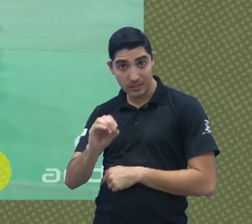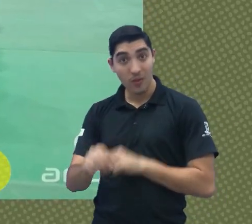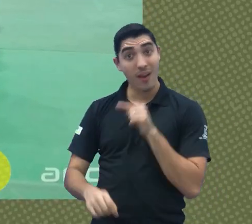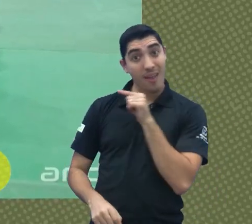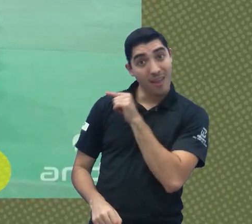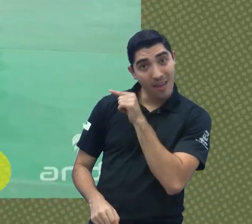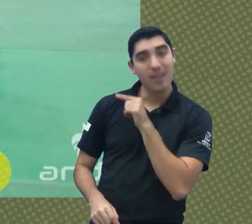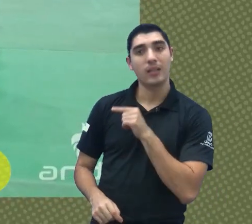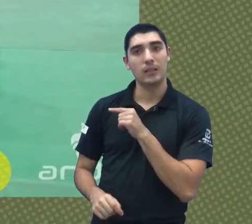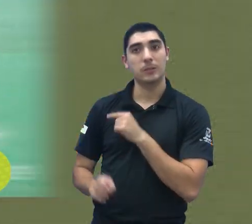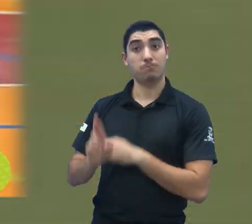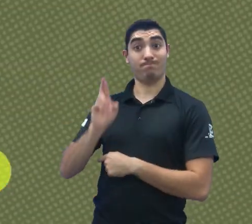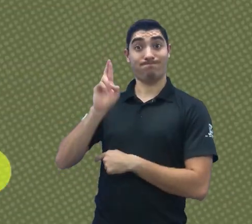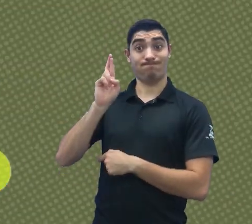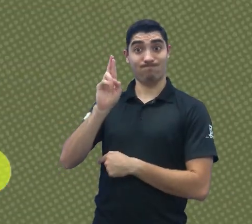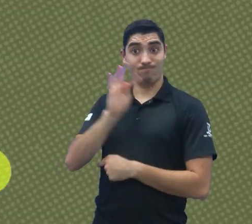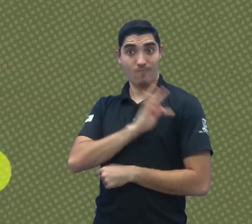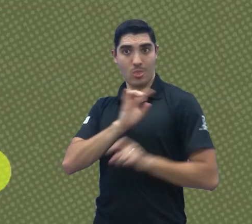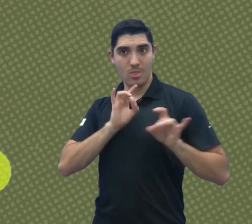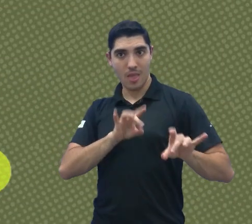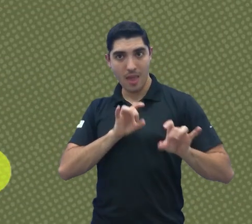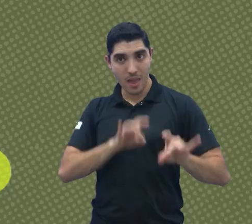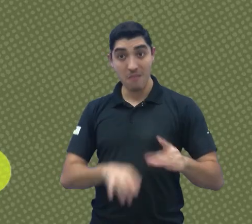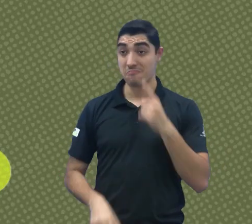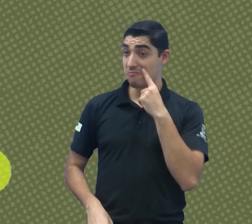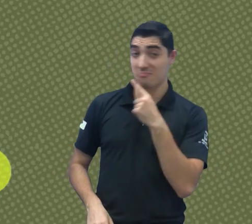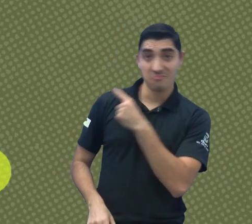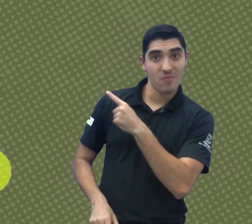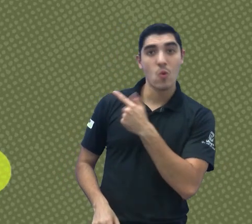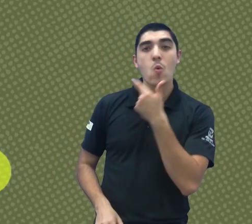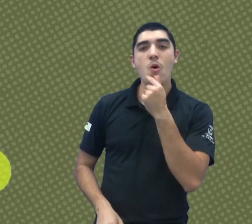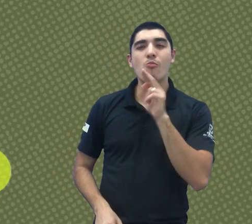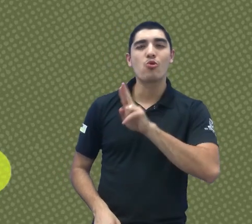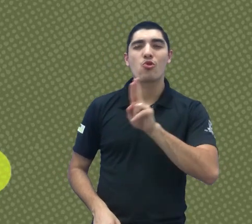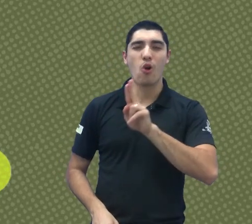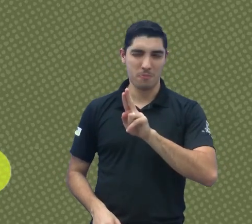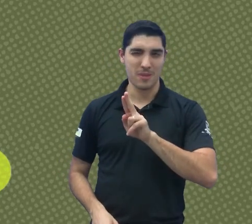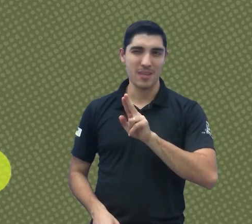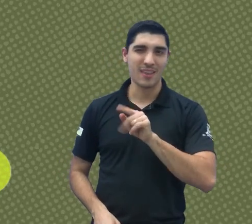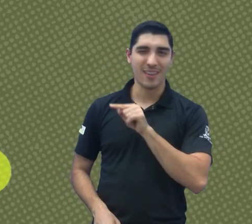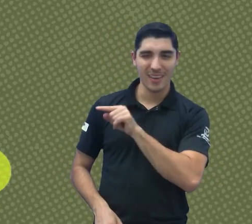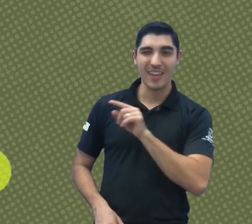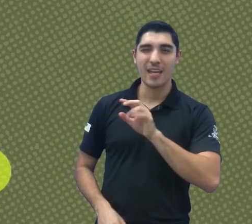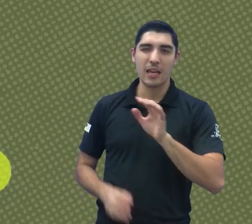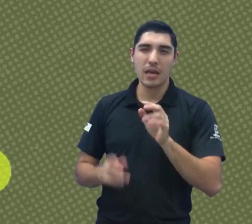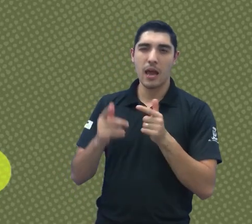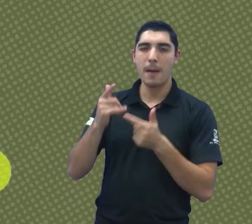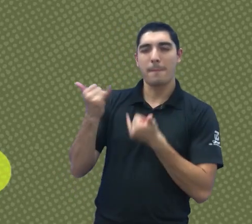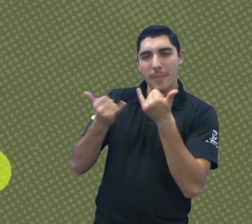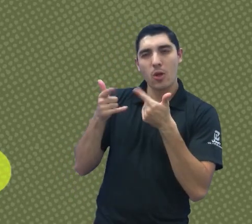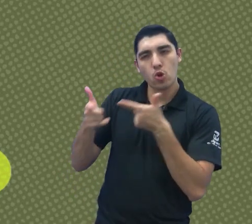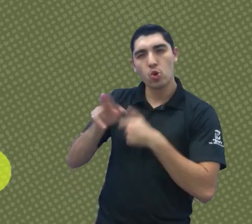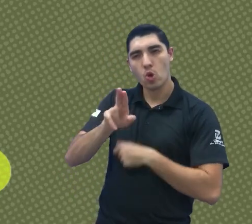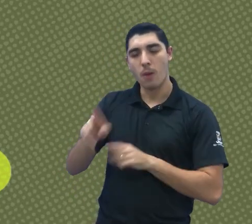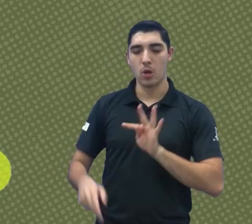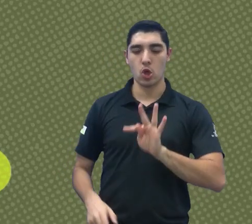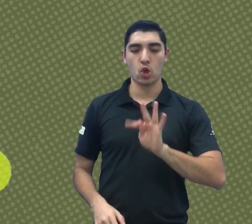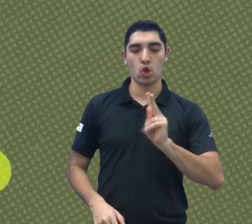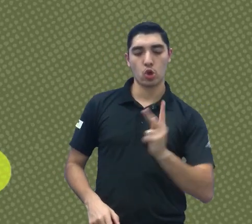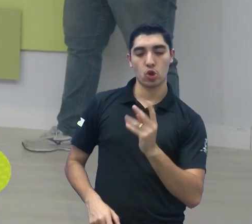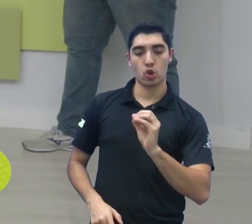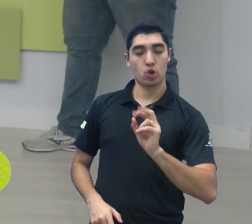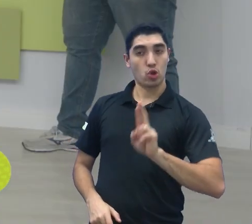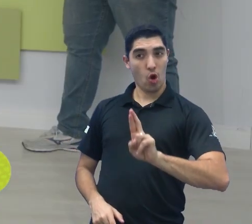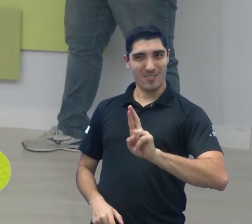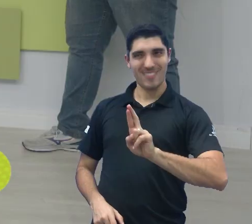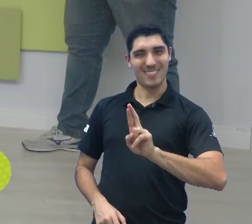Tó é sensacional, é uma referência realmente, e acredito que para você também é um orgulho trabalhar com um cara que nem o Tó, que é uma referência